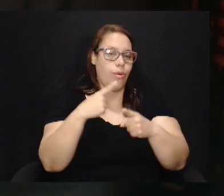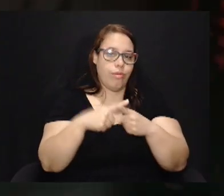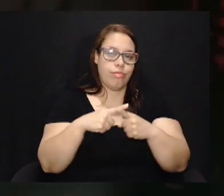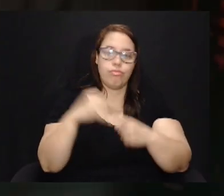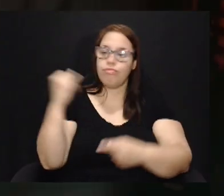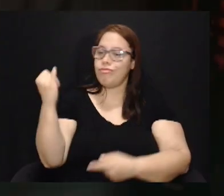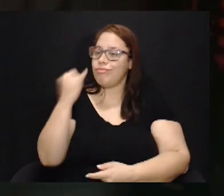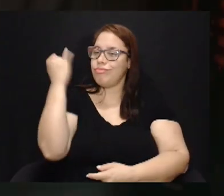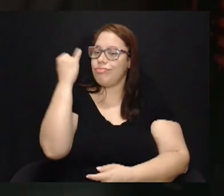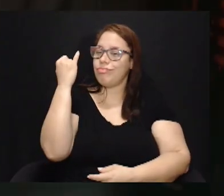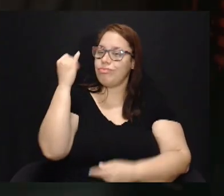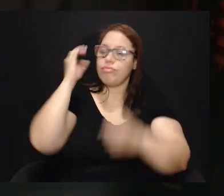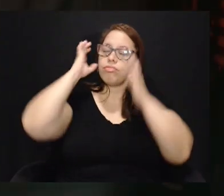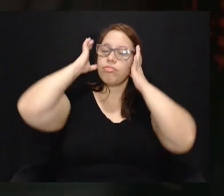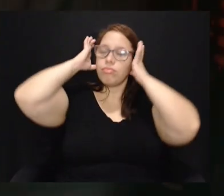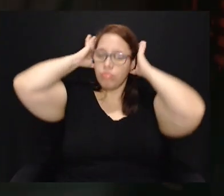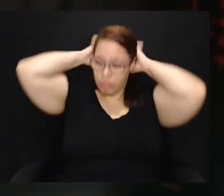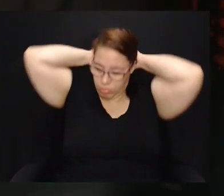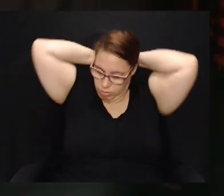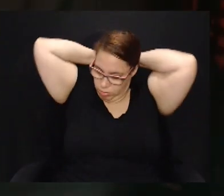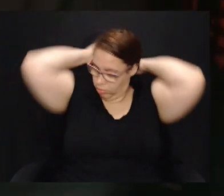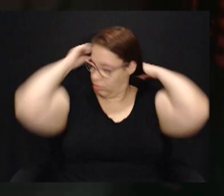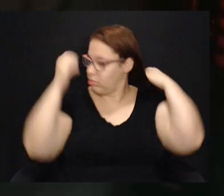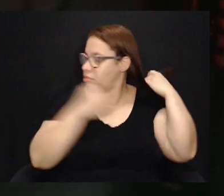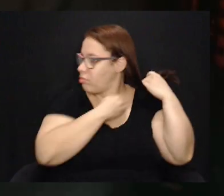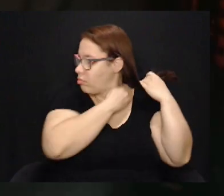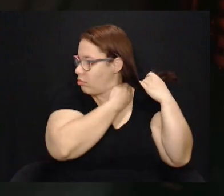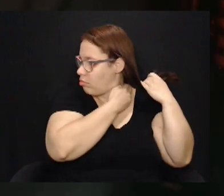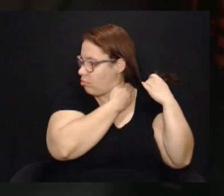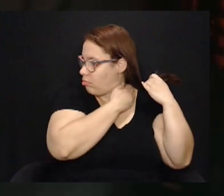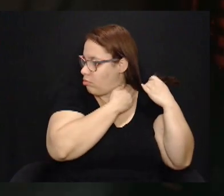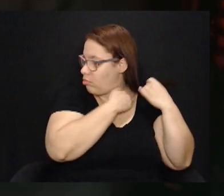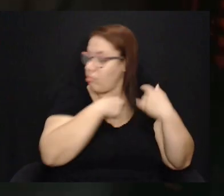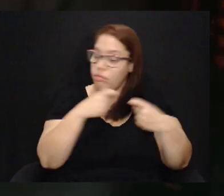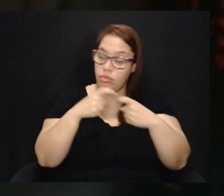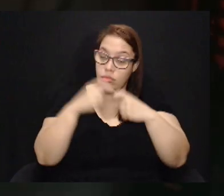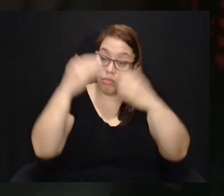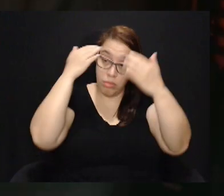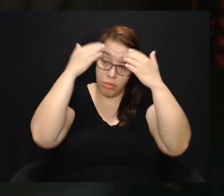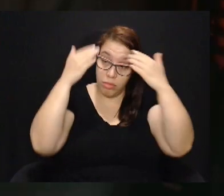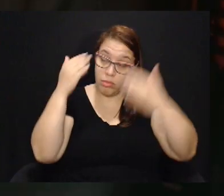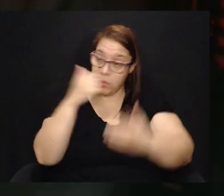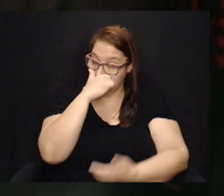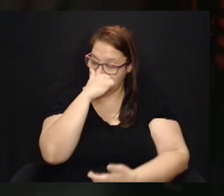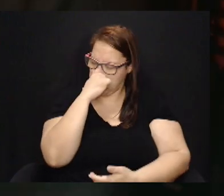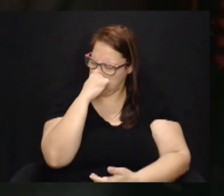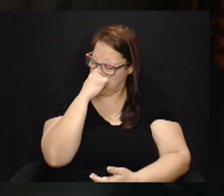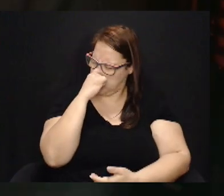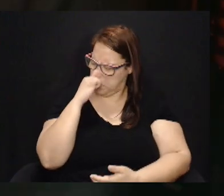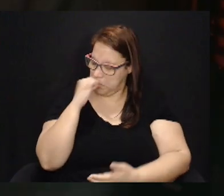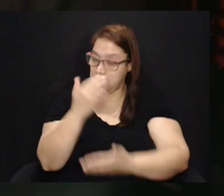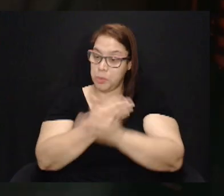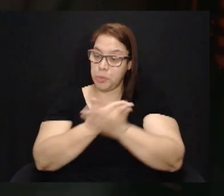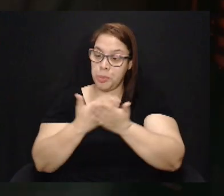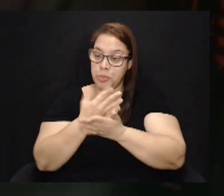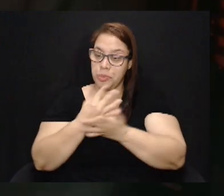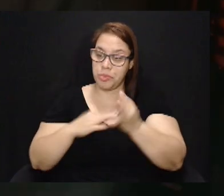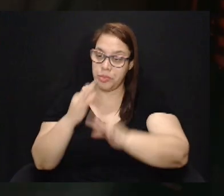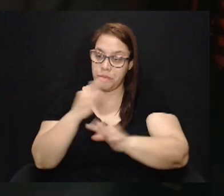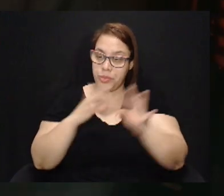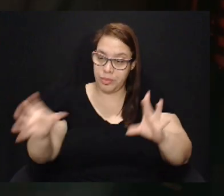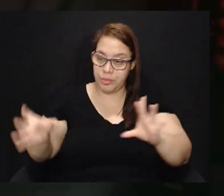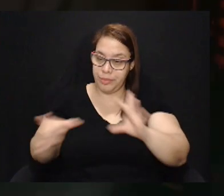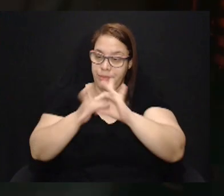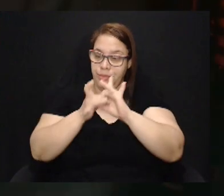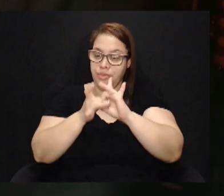nós temos aqui, 2 doutores, temos a nossa psicóloga, e a importância desse tratamento integrado, né? Se